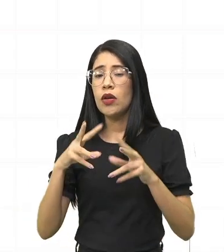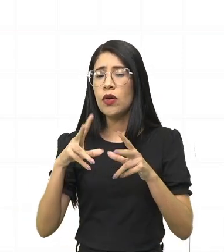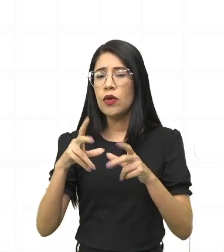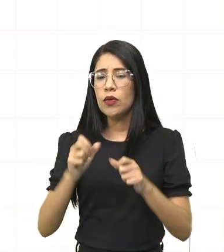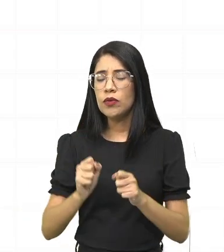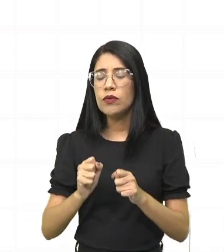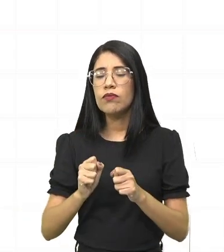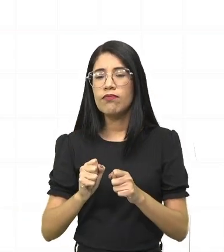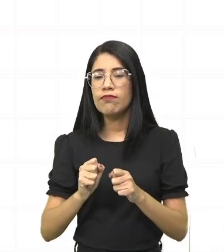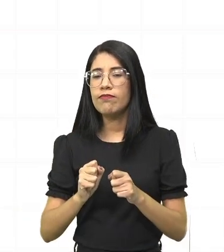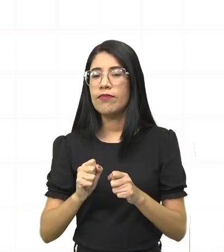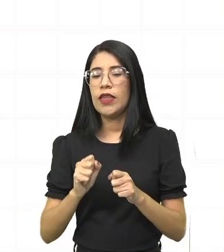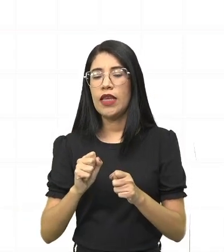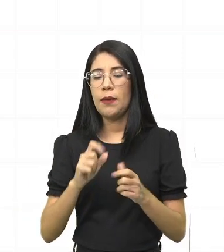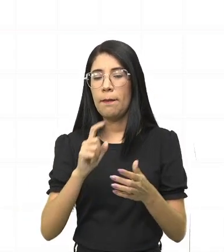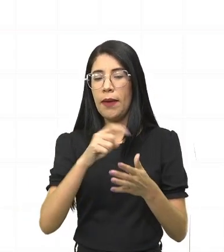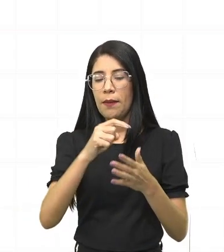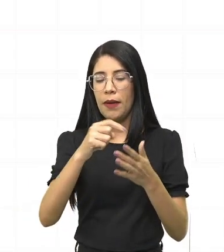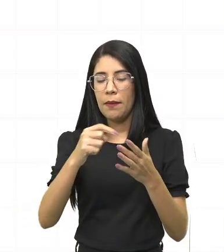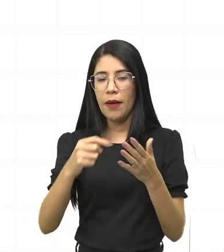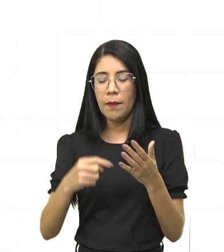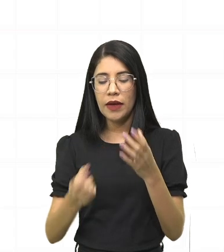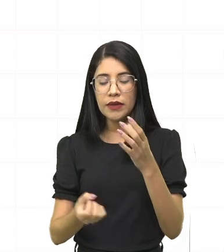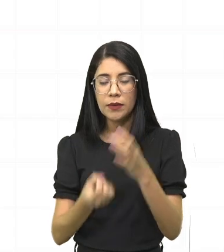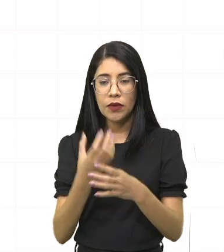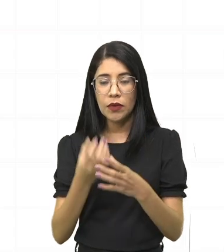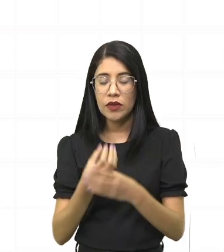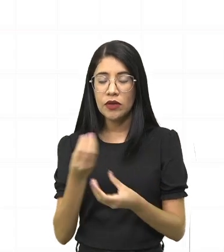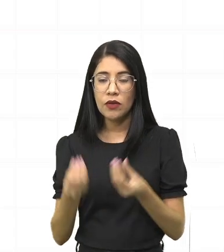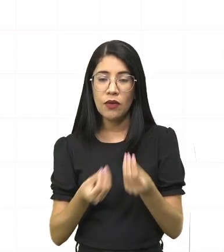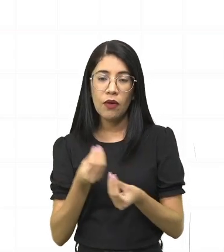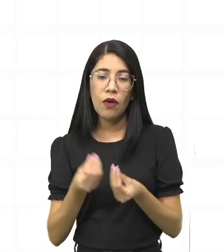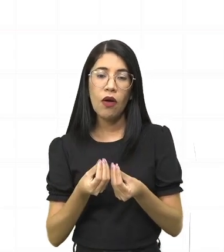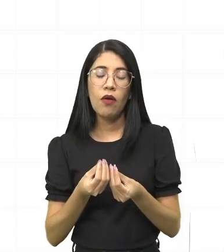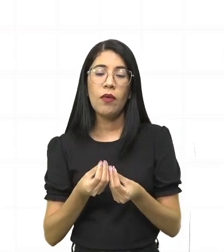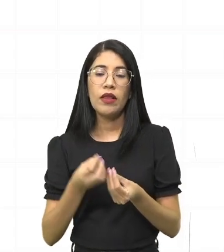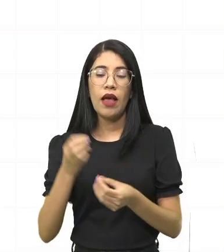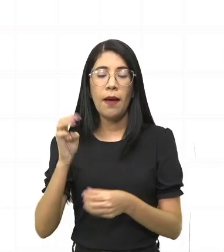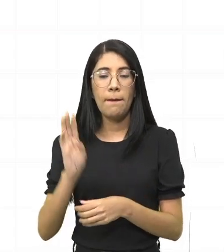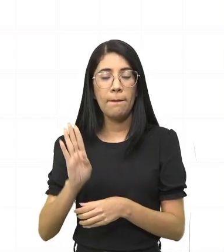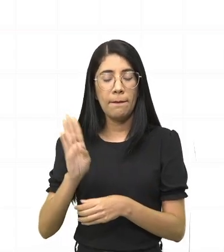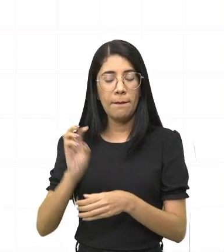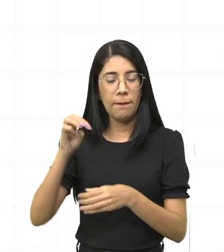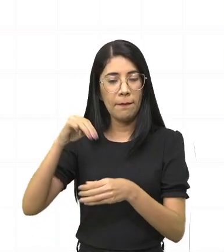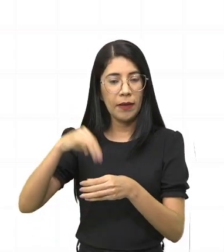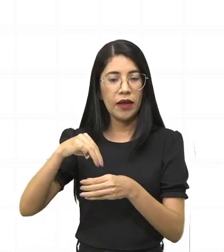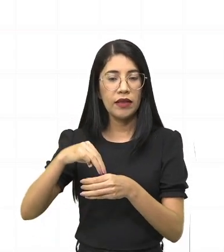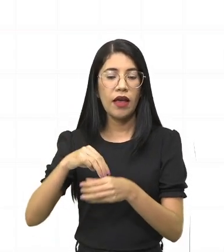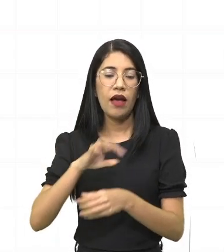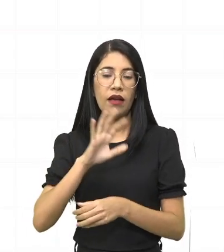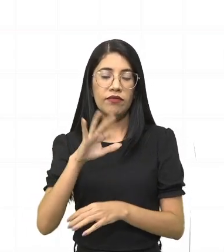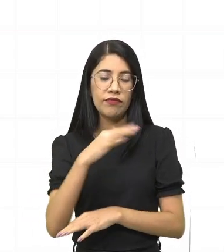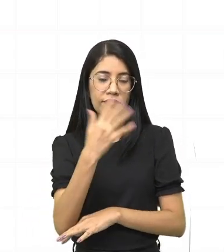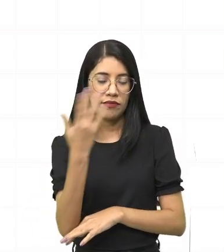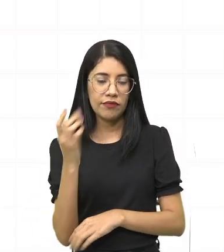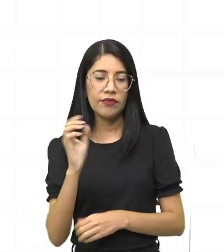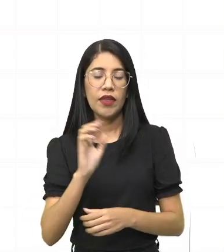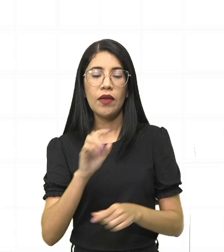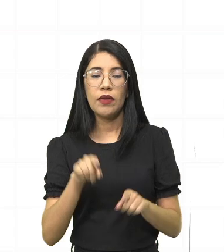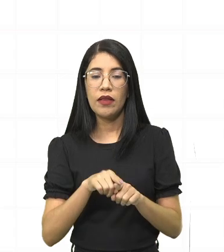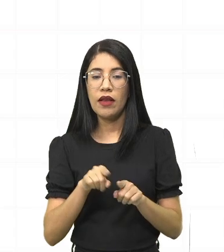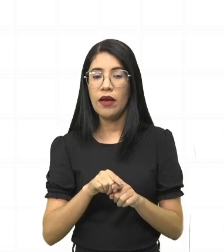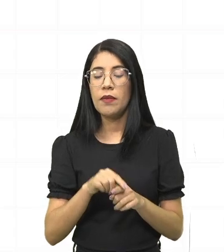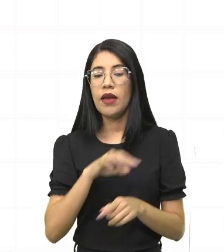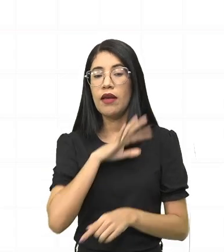os combustíveis, né, produzidos aí a partir da biomassa vegetal e animal. Então, ela é de